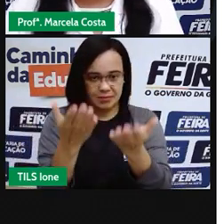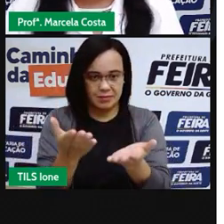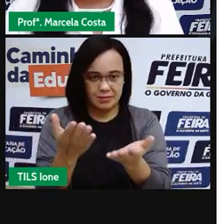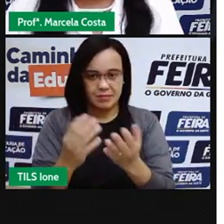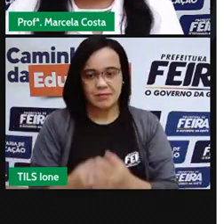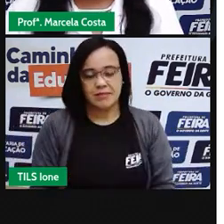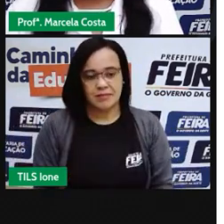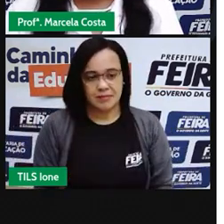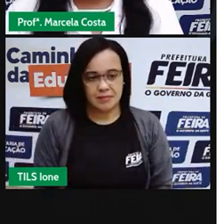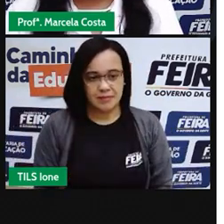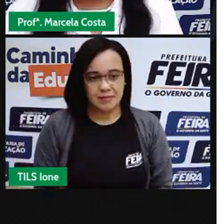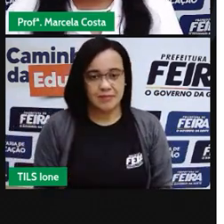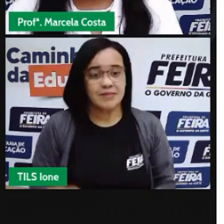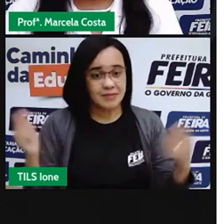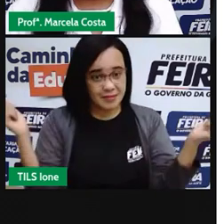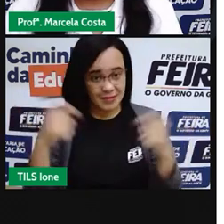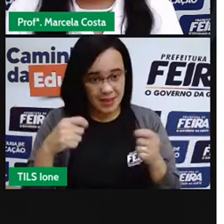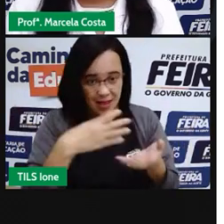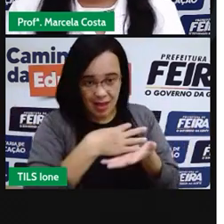Está conseguindo acompanhar?